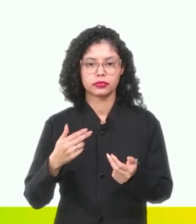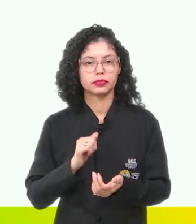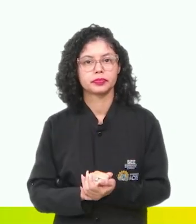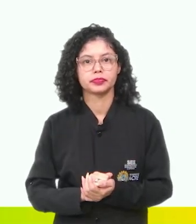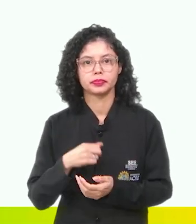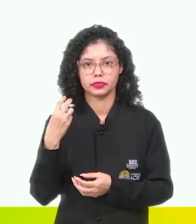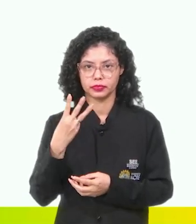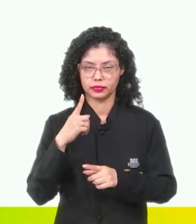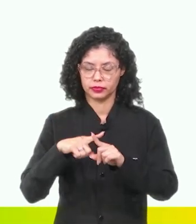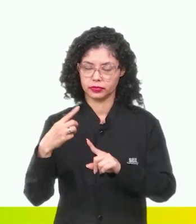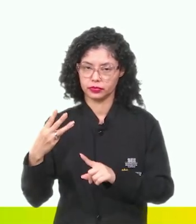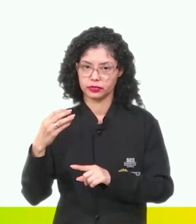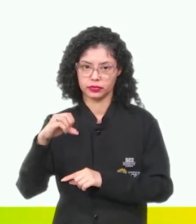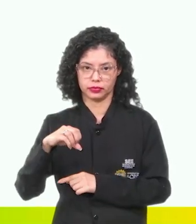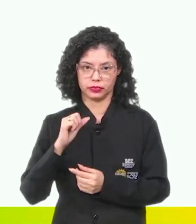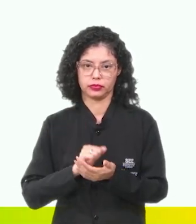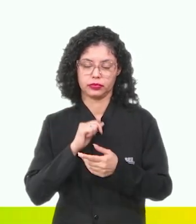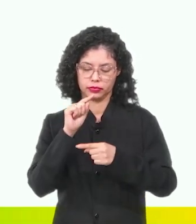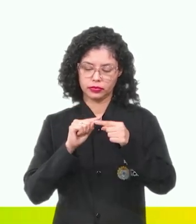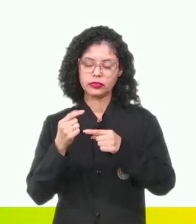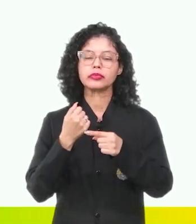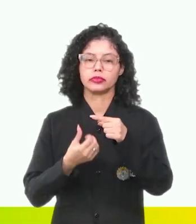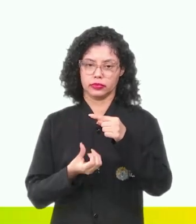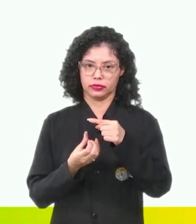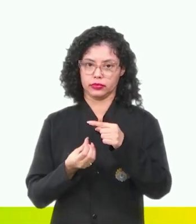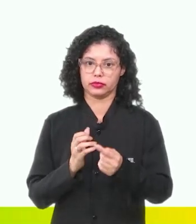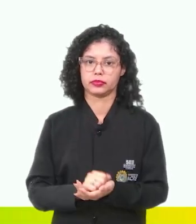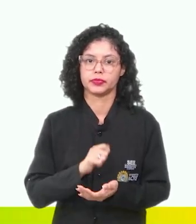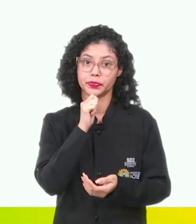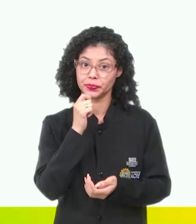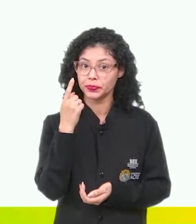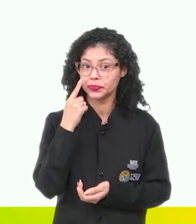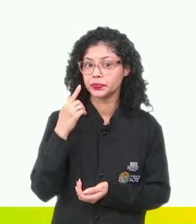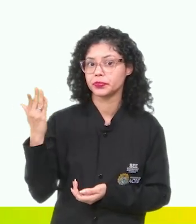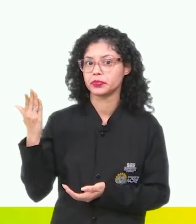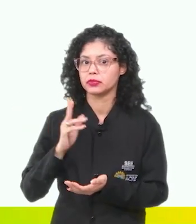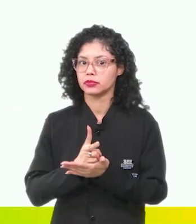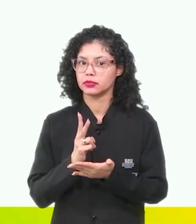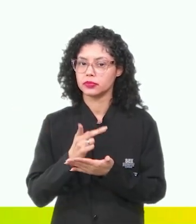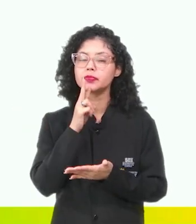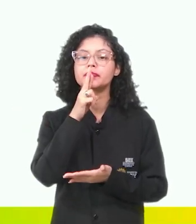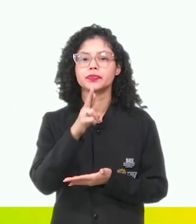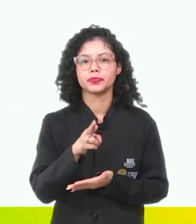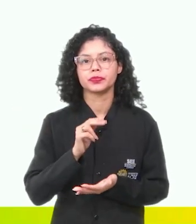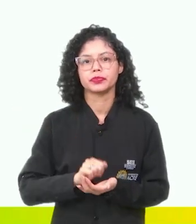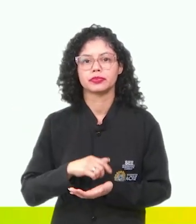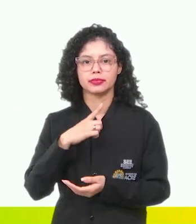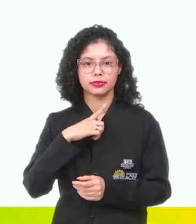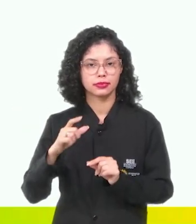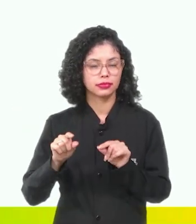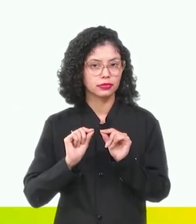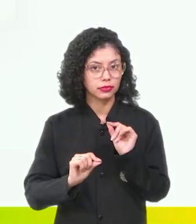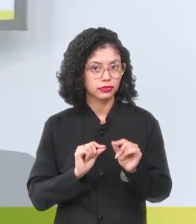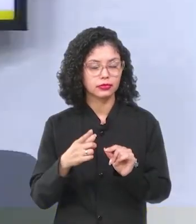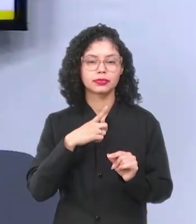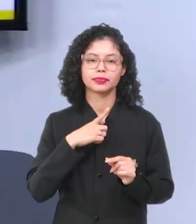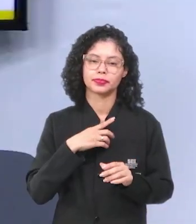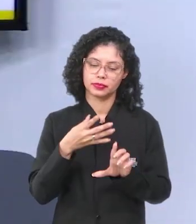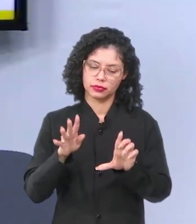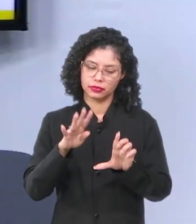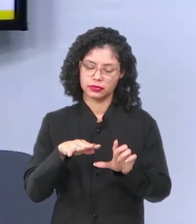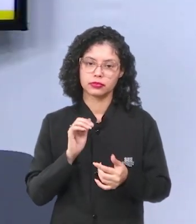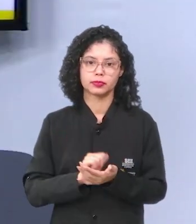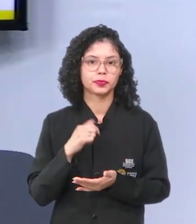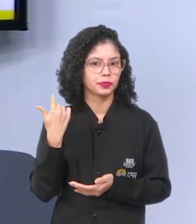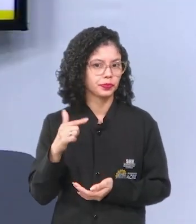9. Sobre 16. Olha só, é o mesmo resultado que está naquele quadro. Não